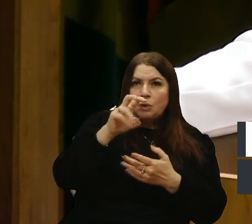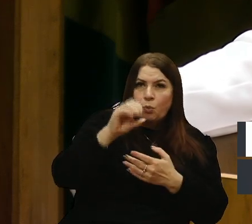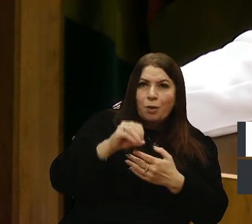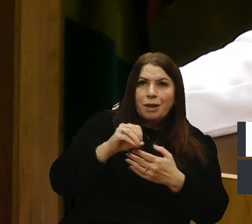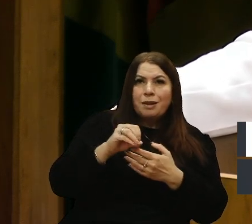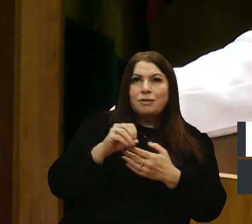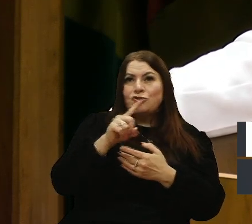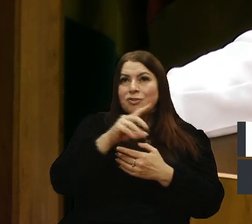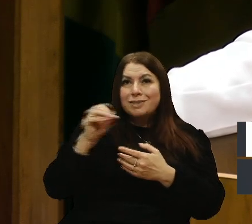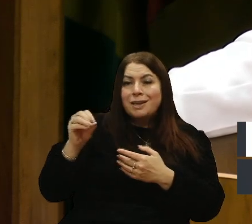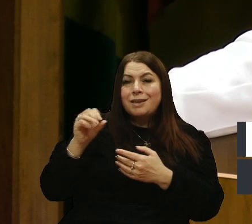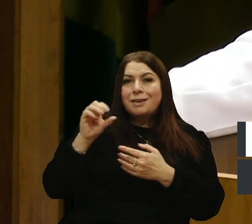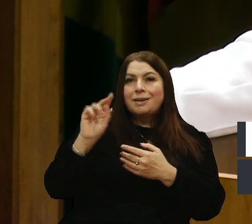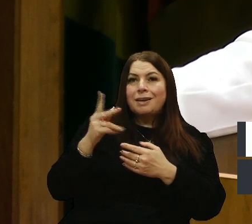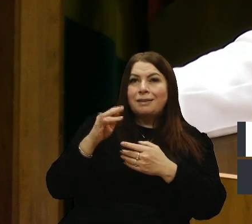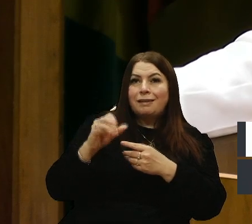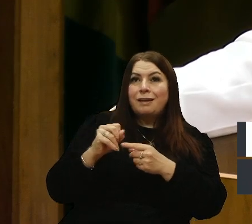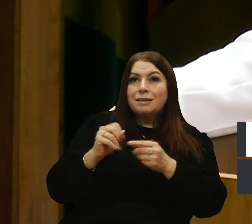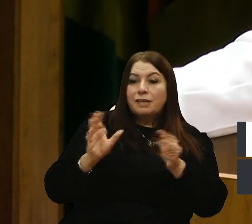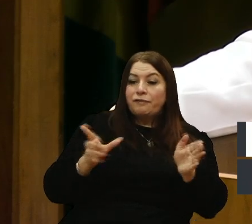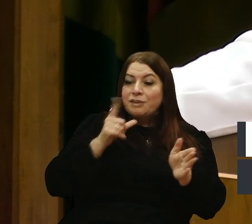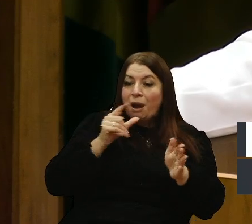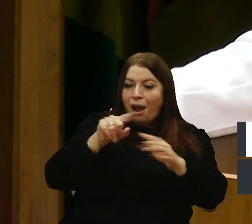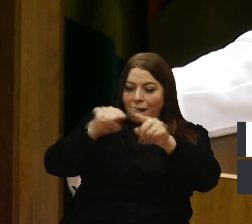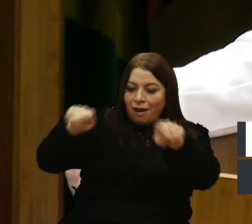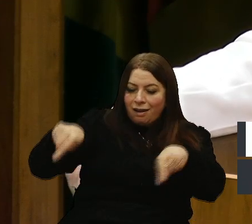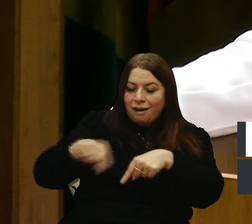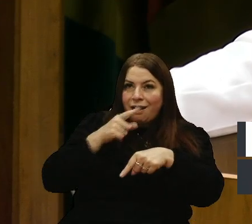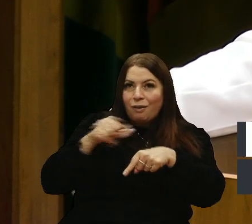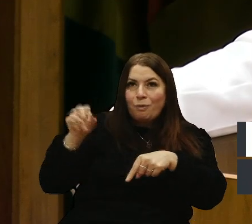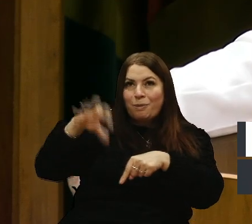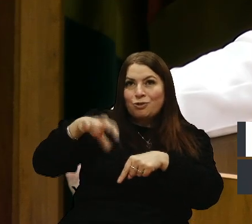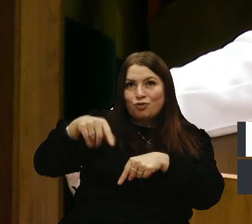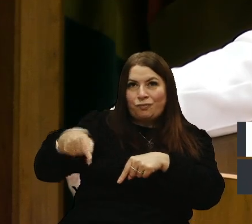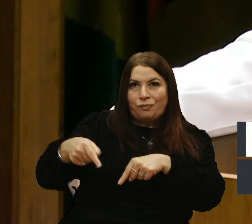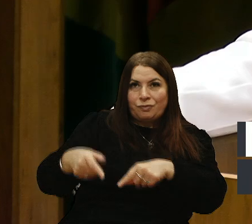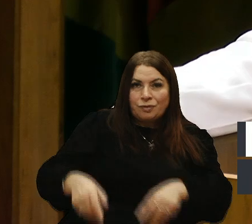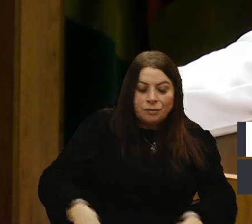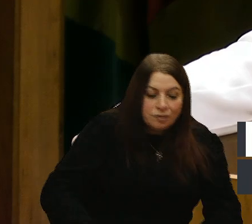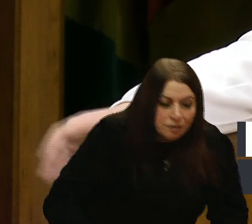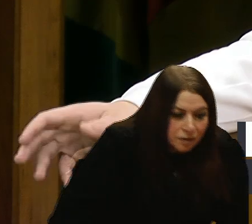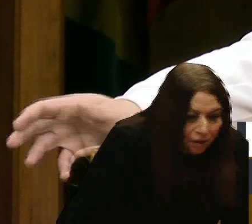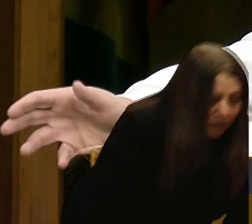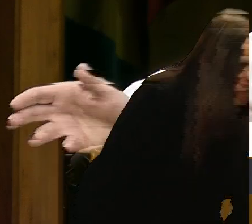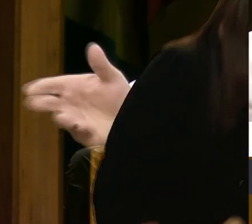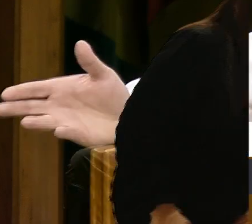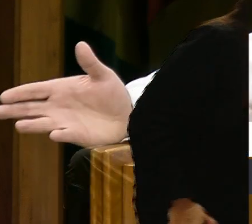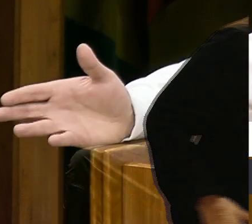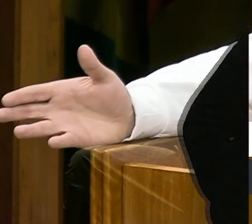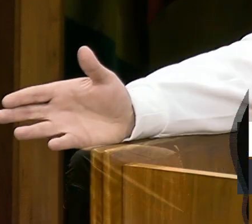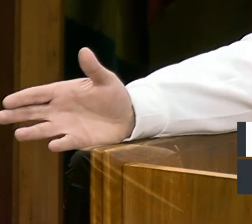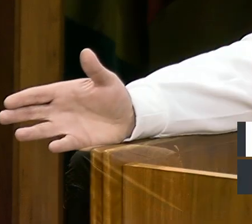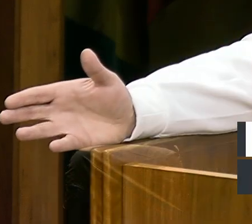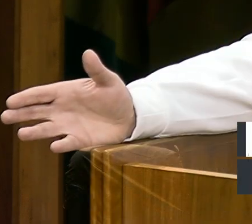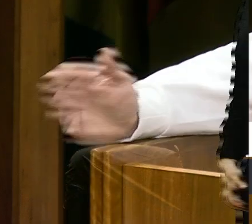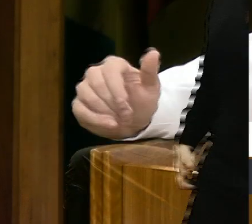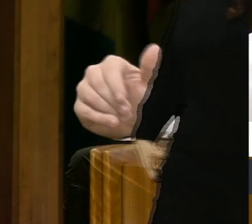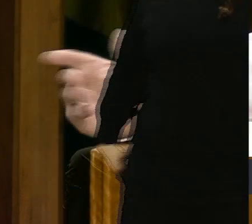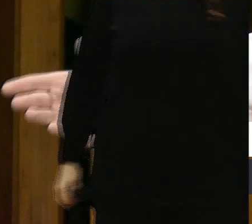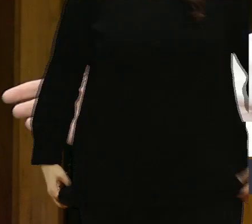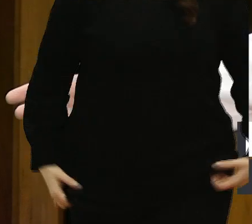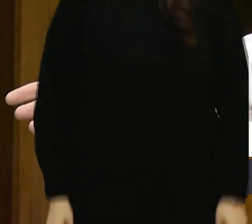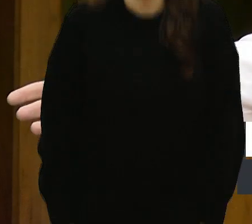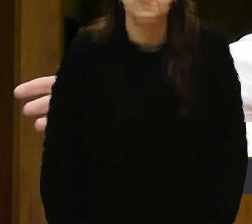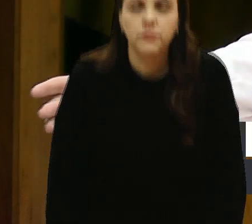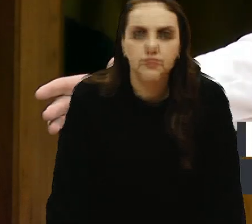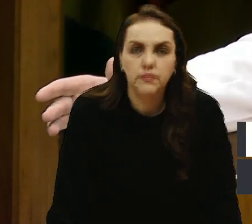e 100 hectares, ele tenha que fazer um tanque de detenção de água das chuvas. E também, evidentemente, que na área urbana dos distritos tem que ter